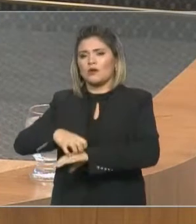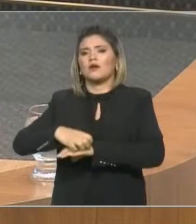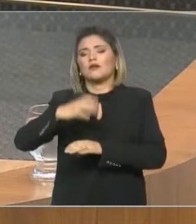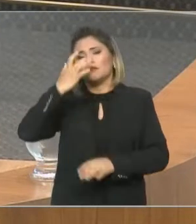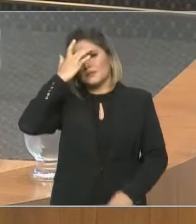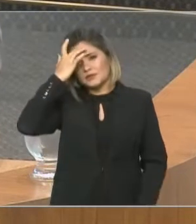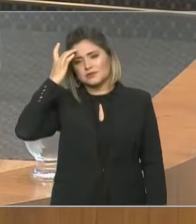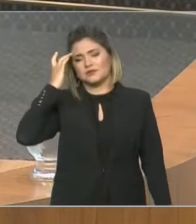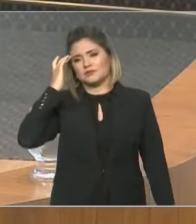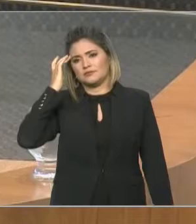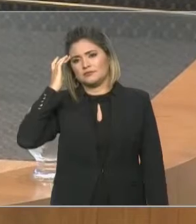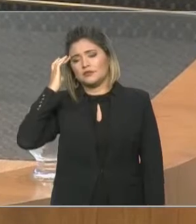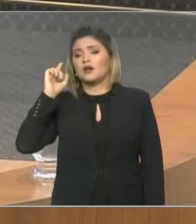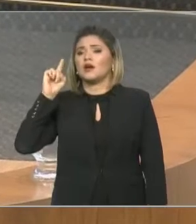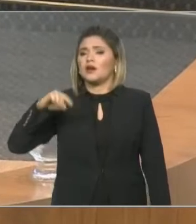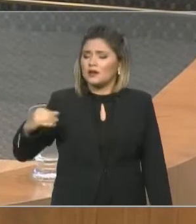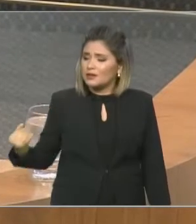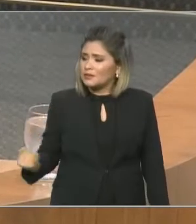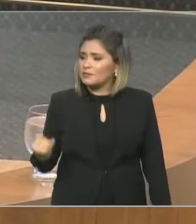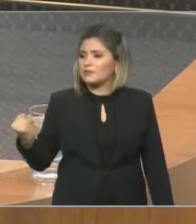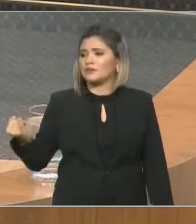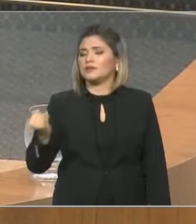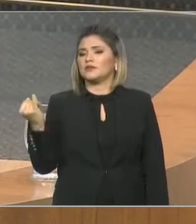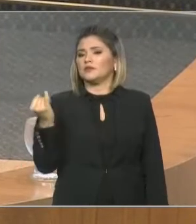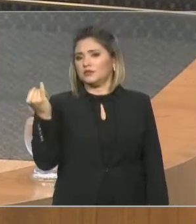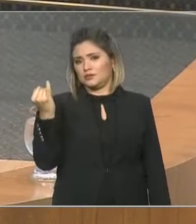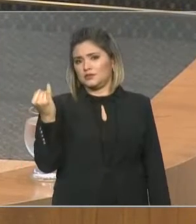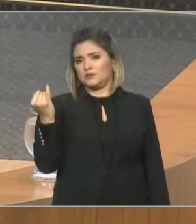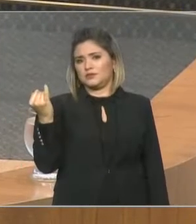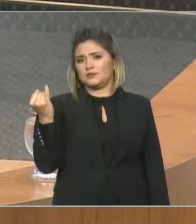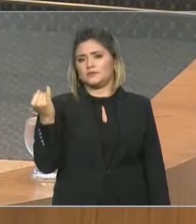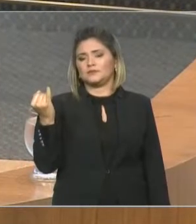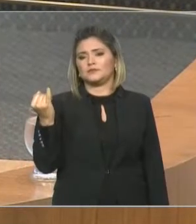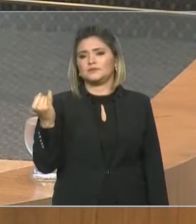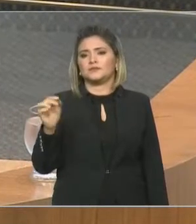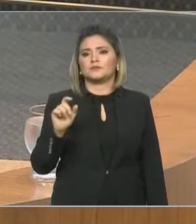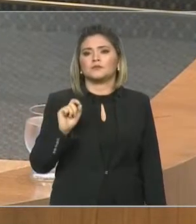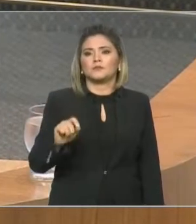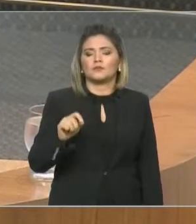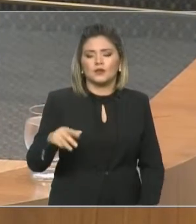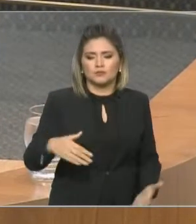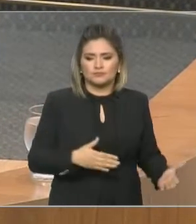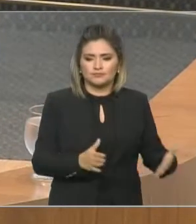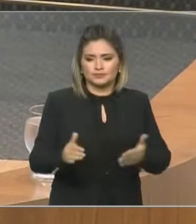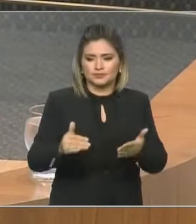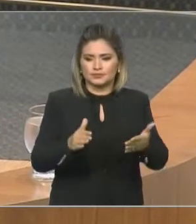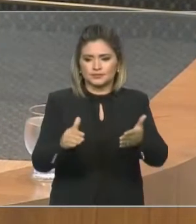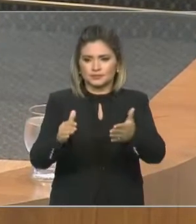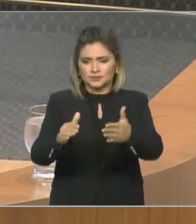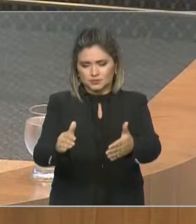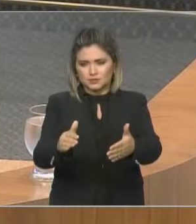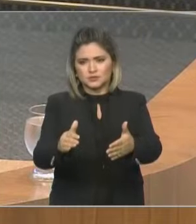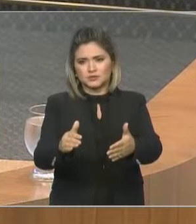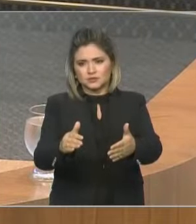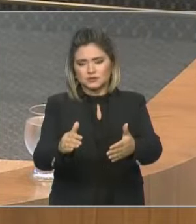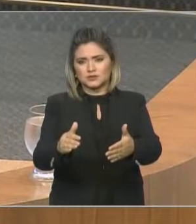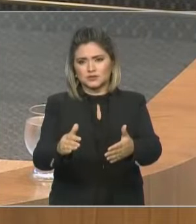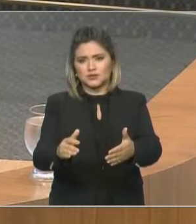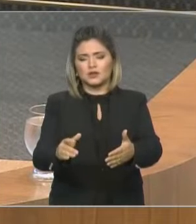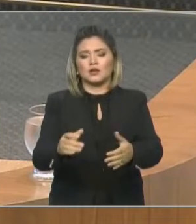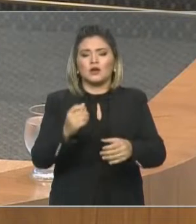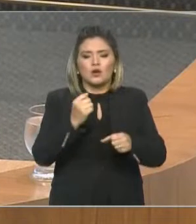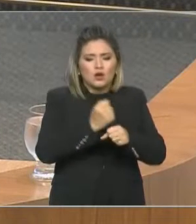lares. Então, é de suma importância, deputada Ana do Gás, que essa estrada de Independência a Lago da Pedra